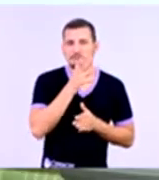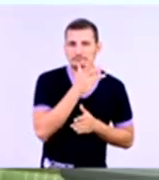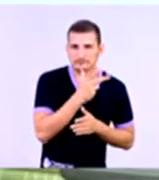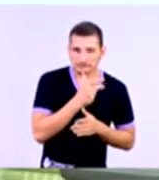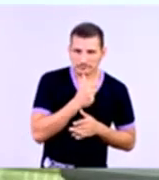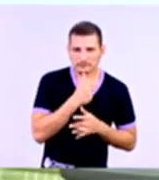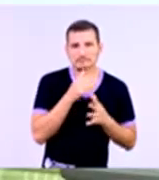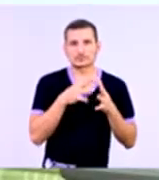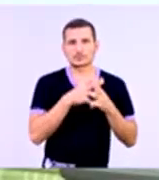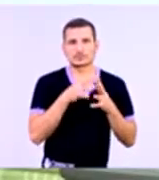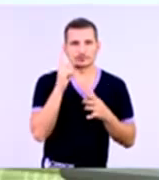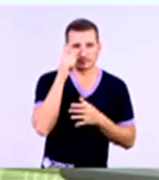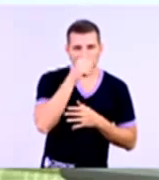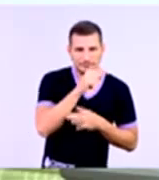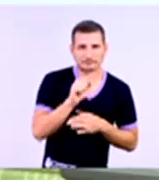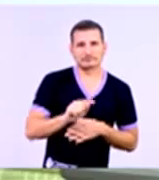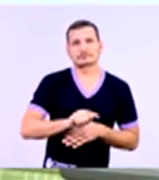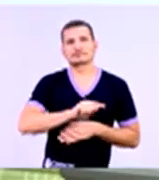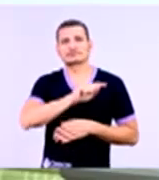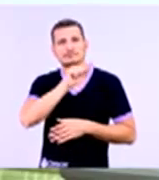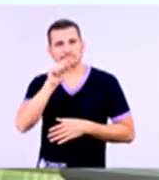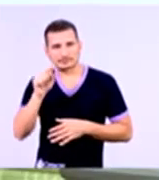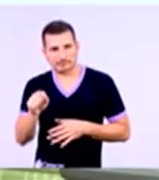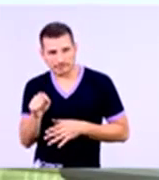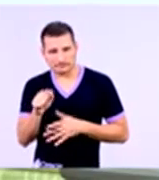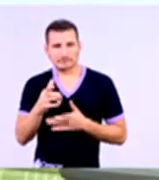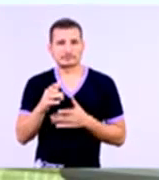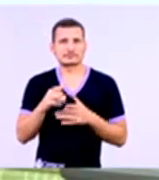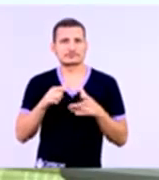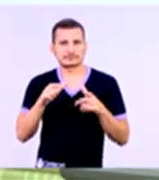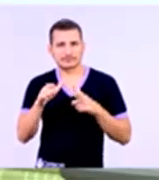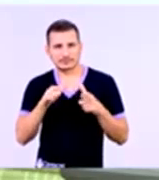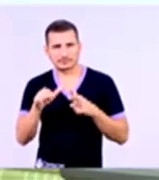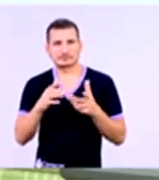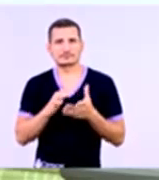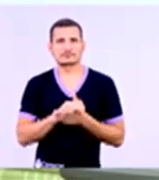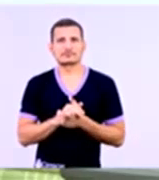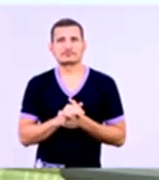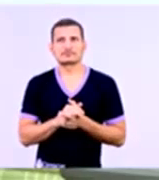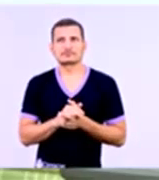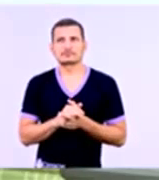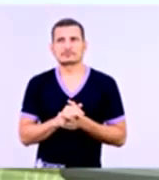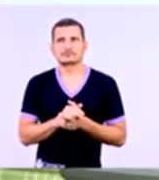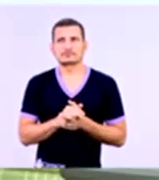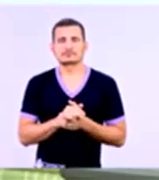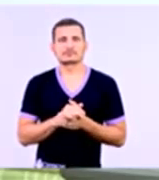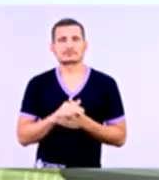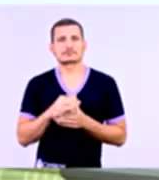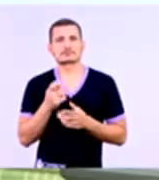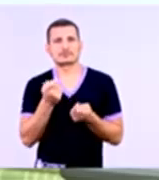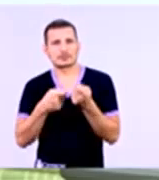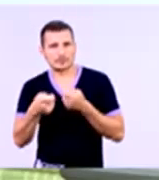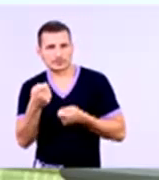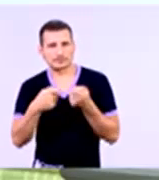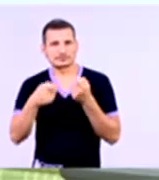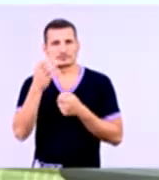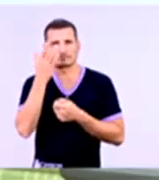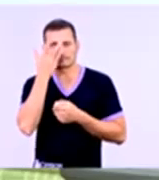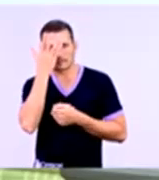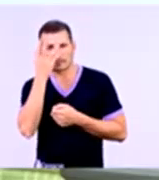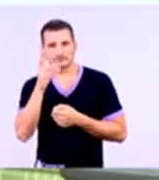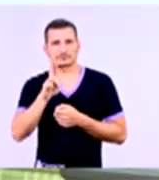complexas e passam a trabalhar com grandes ícones, passam a trabalhar com grandes negócios fáceis, com